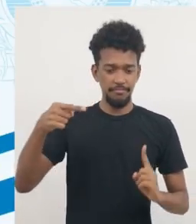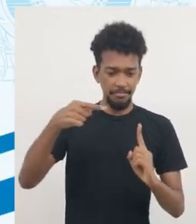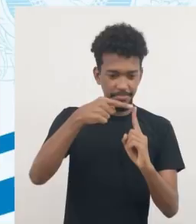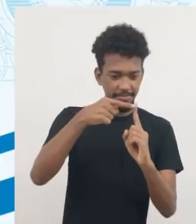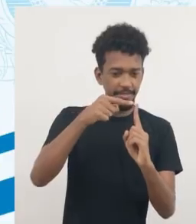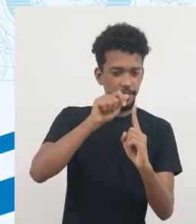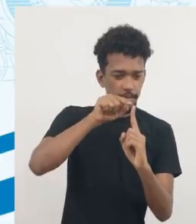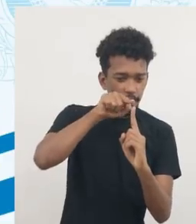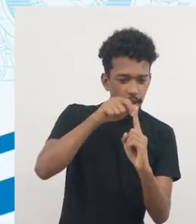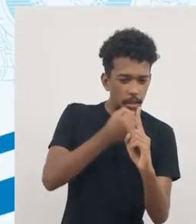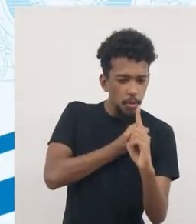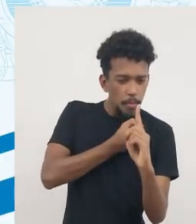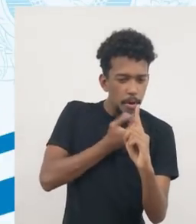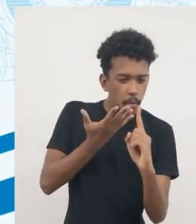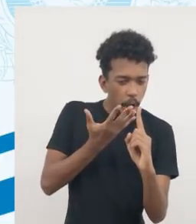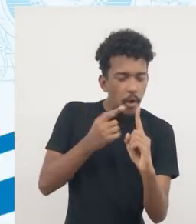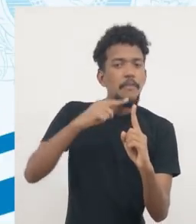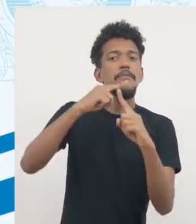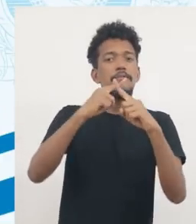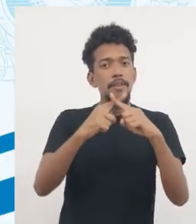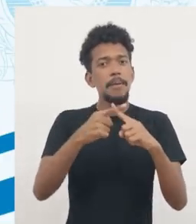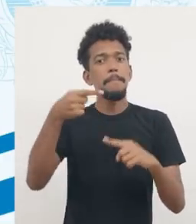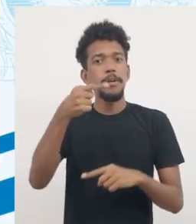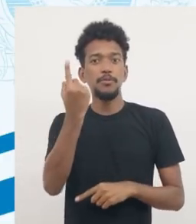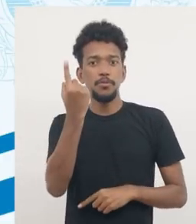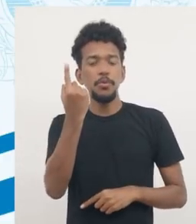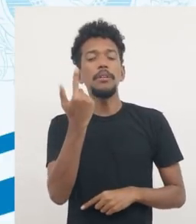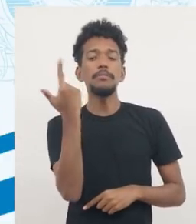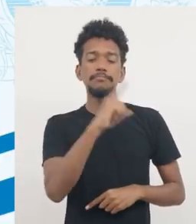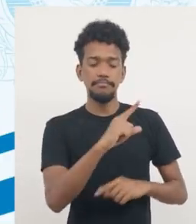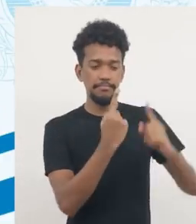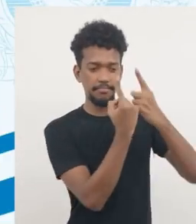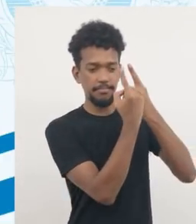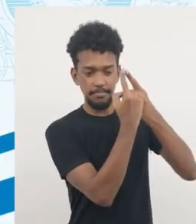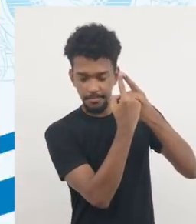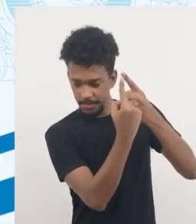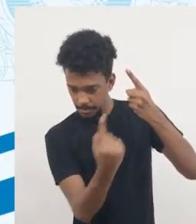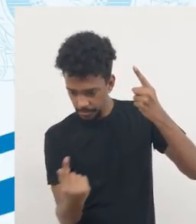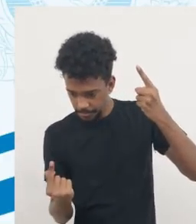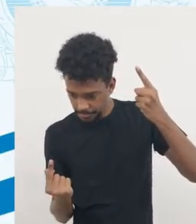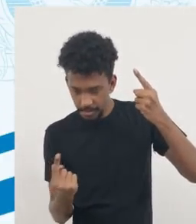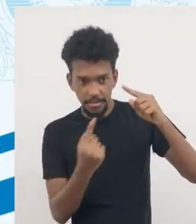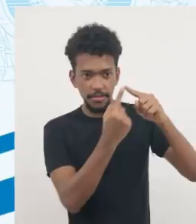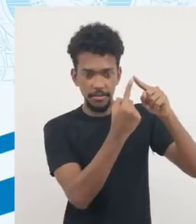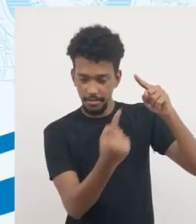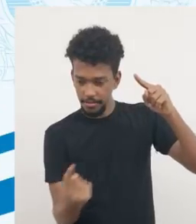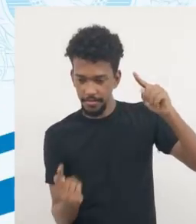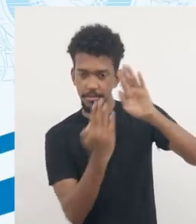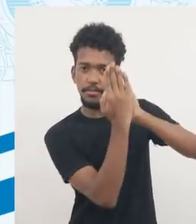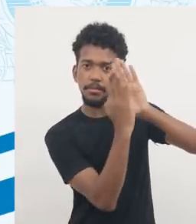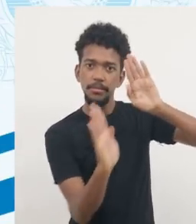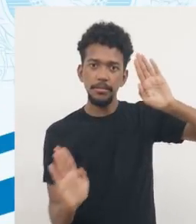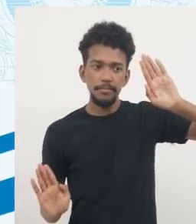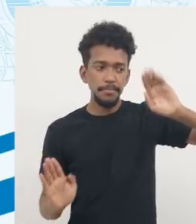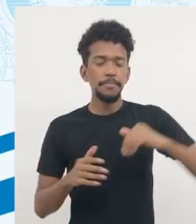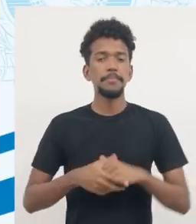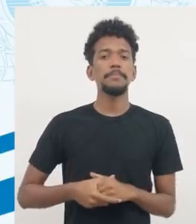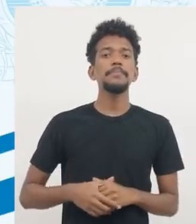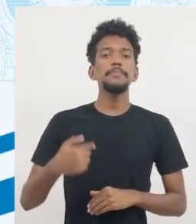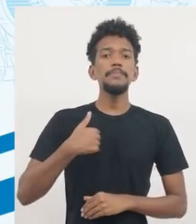pontos por menos 1. Obtemos então uma figura poligonal simétrica. Eu passei